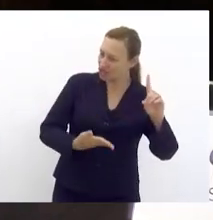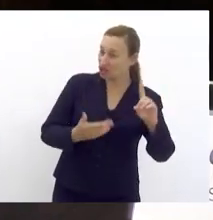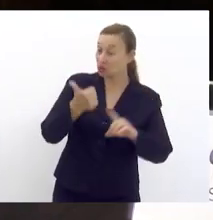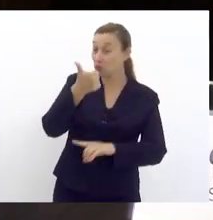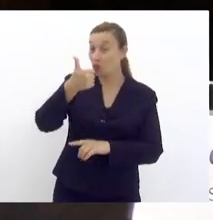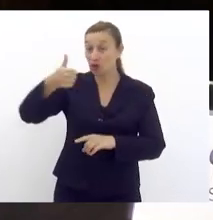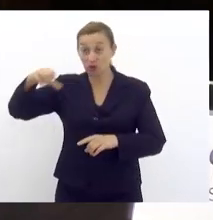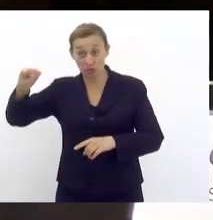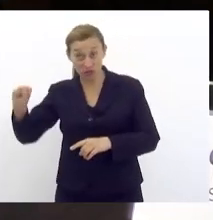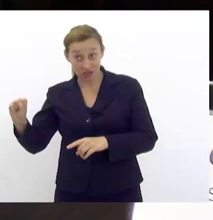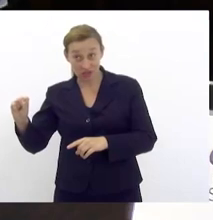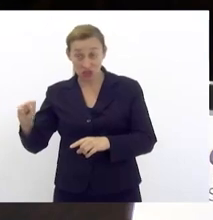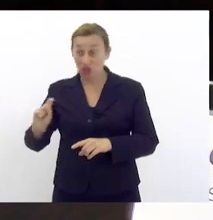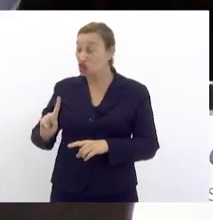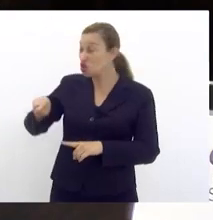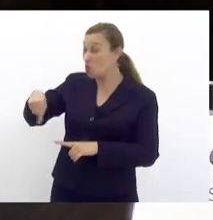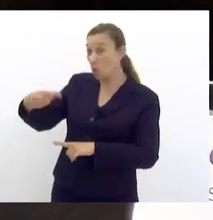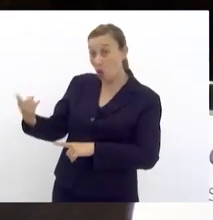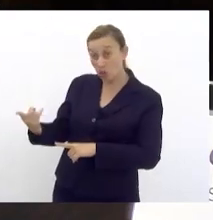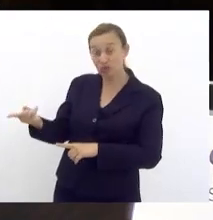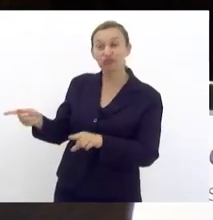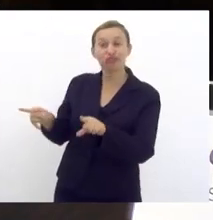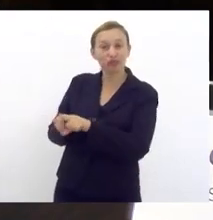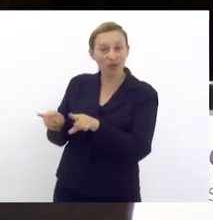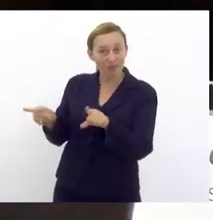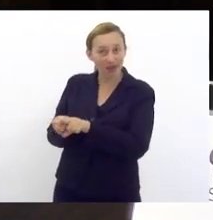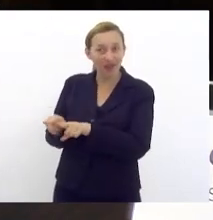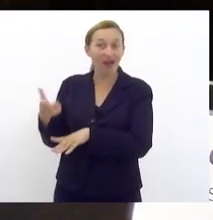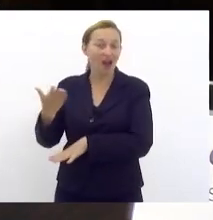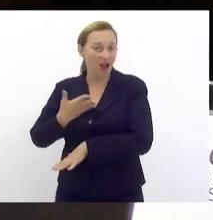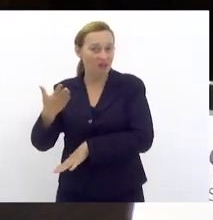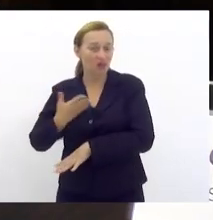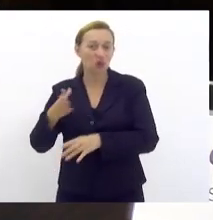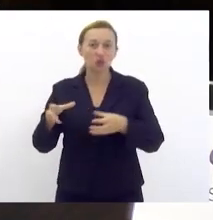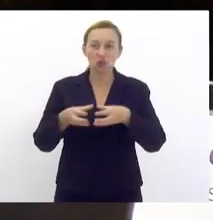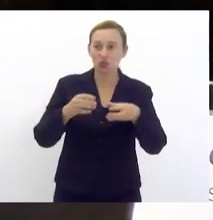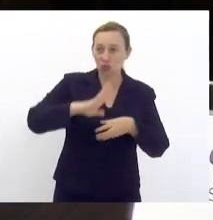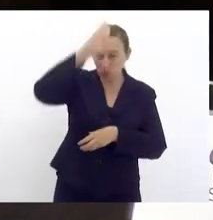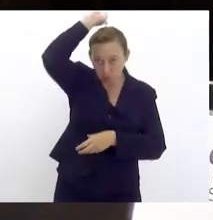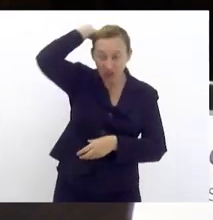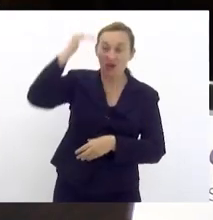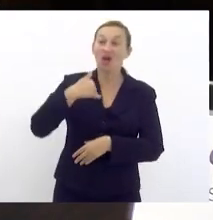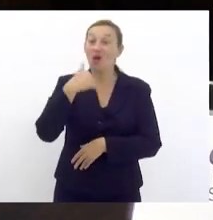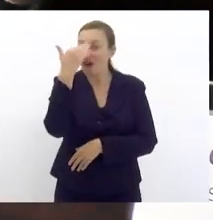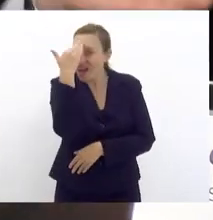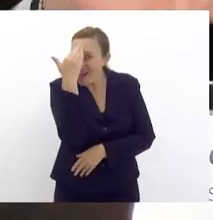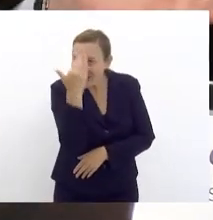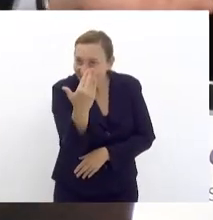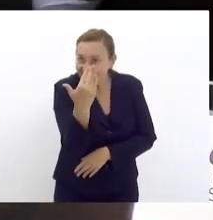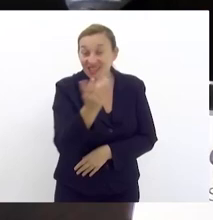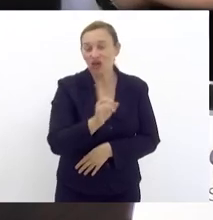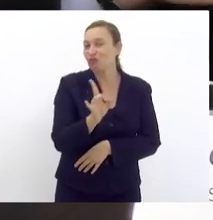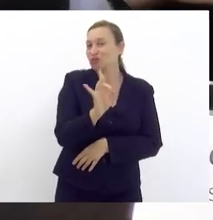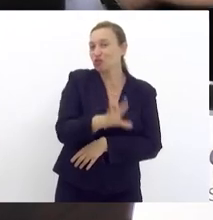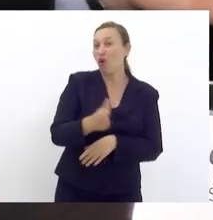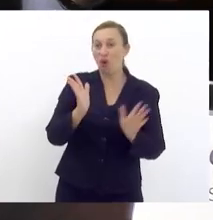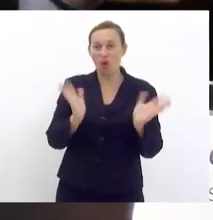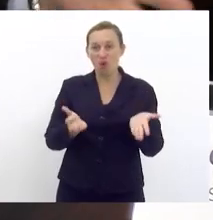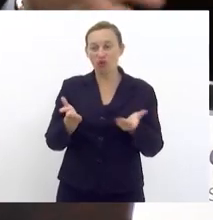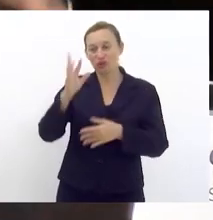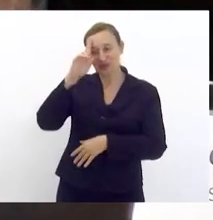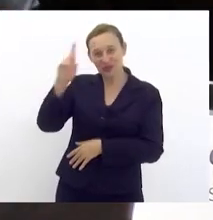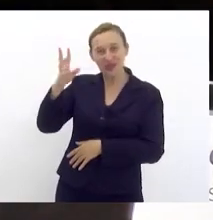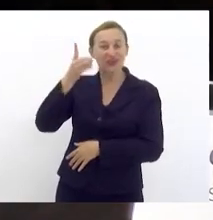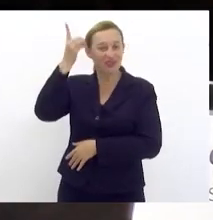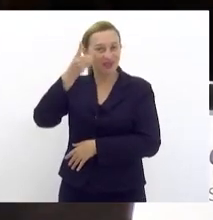moção, eu e tantos outros companheiros do Corpo de Bombeiros, eu venho agradecer que não só hoje o senhor, o